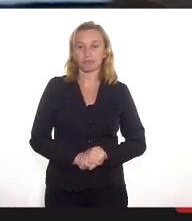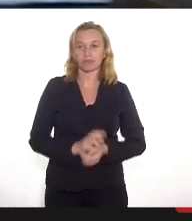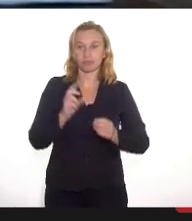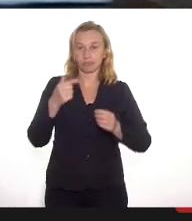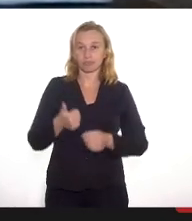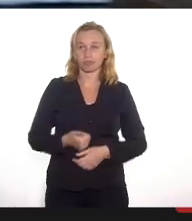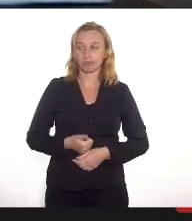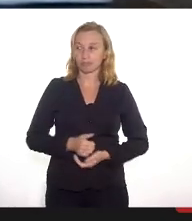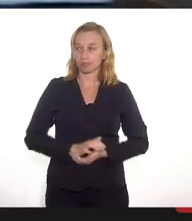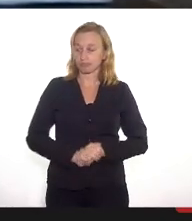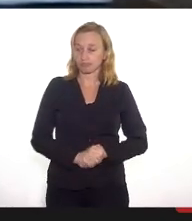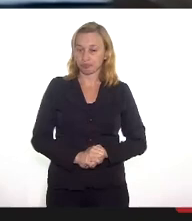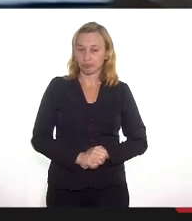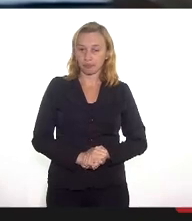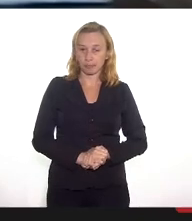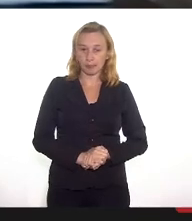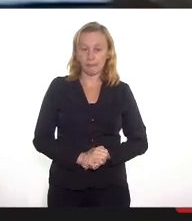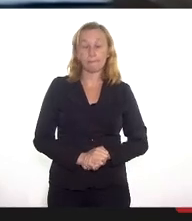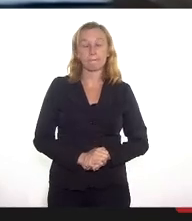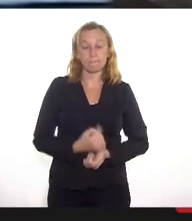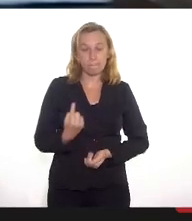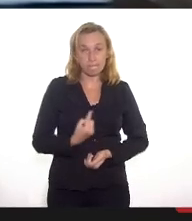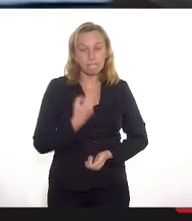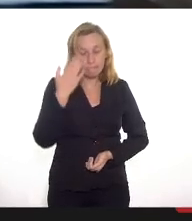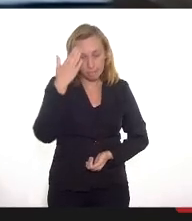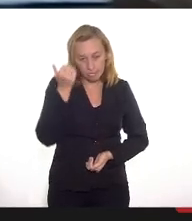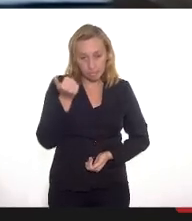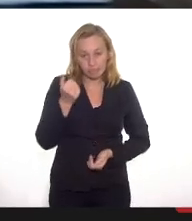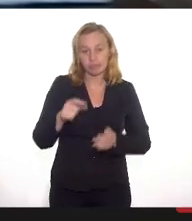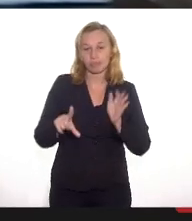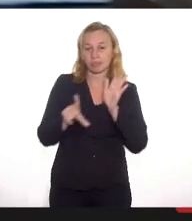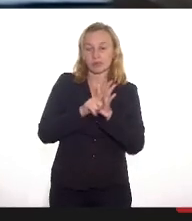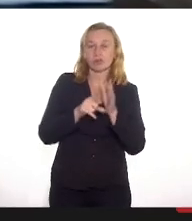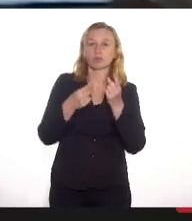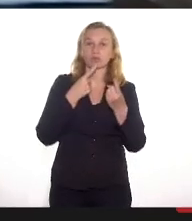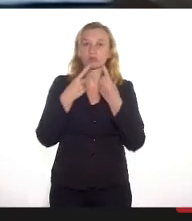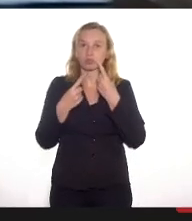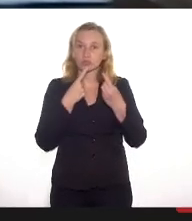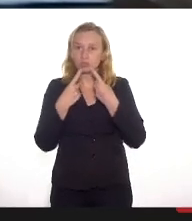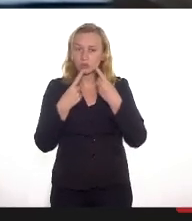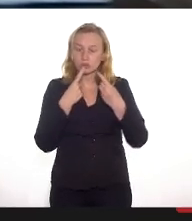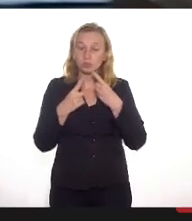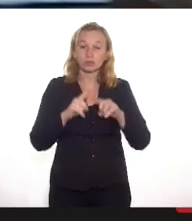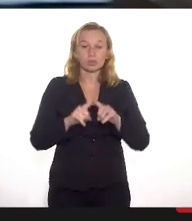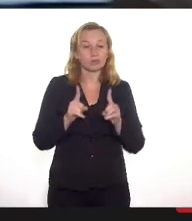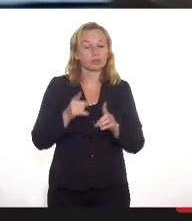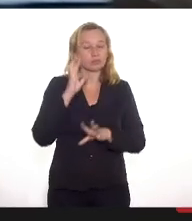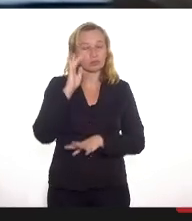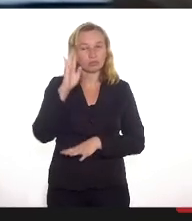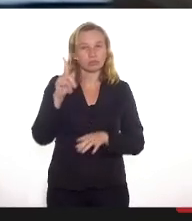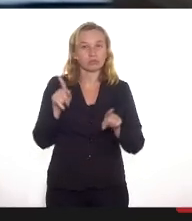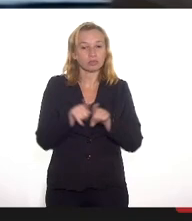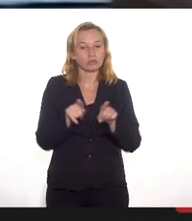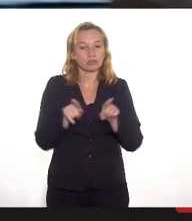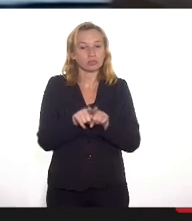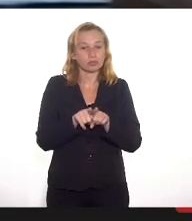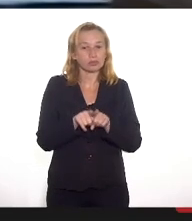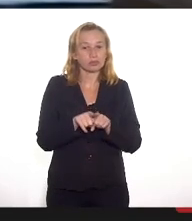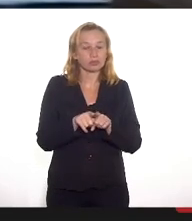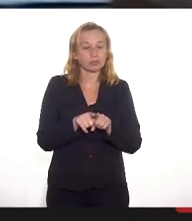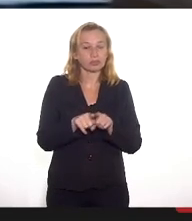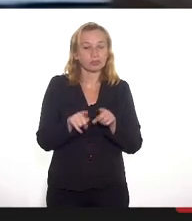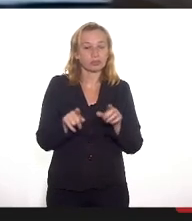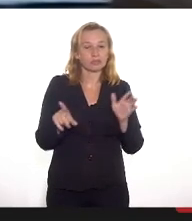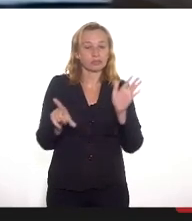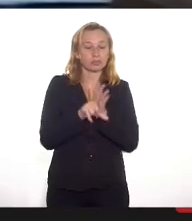questão sábio passageiro fazer batidas mas imagina também falou debatidas em